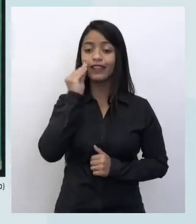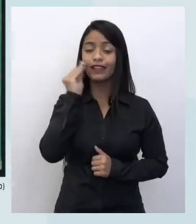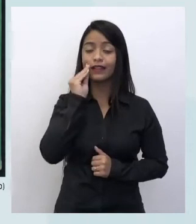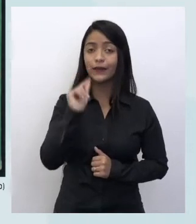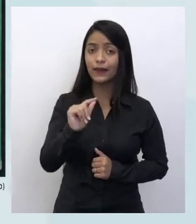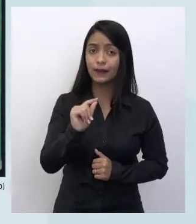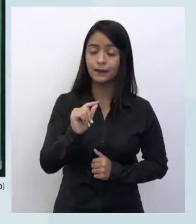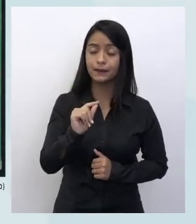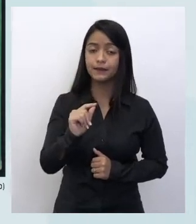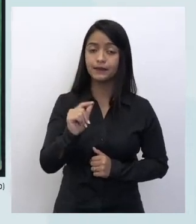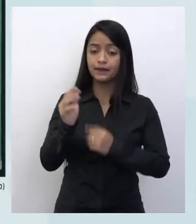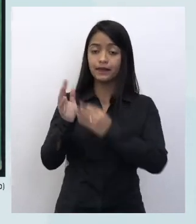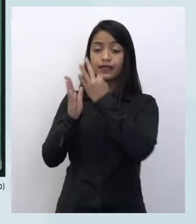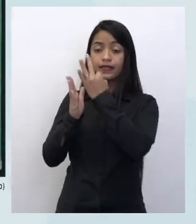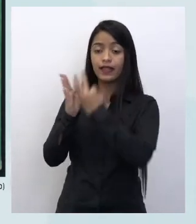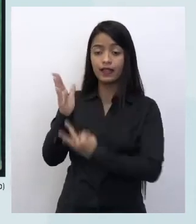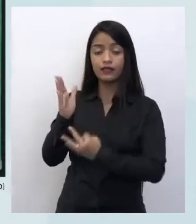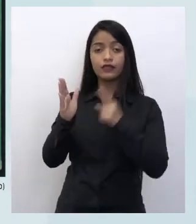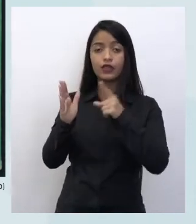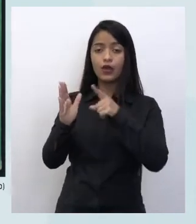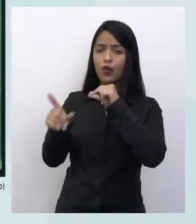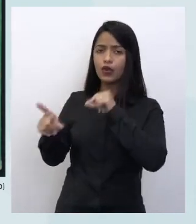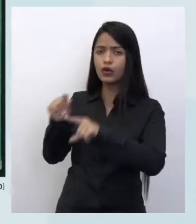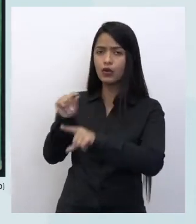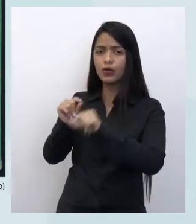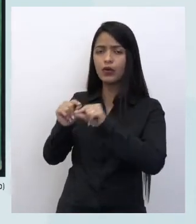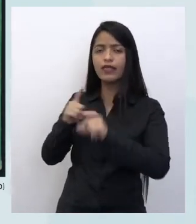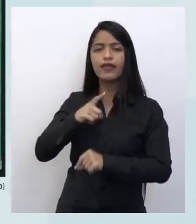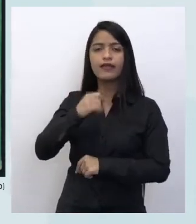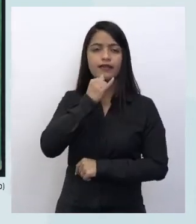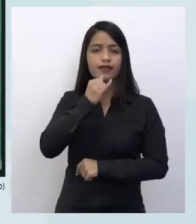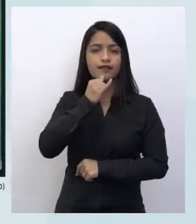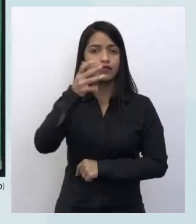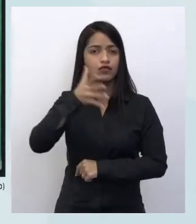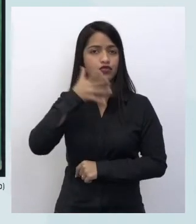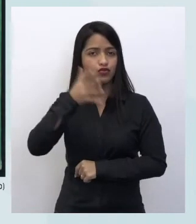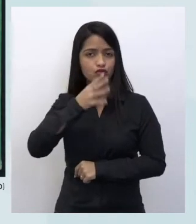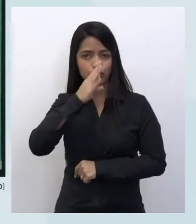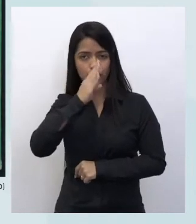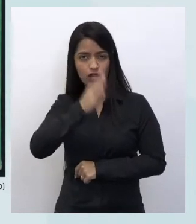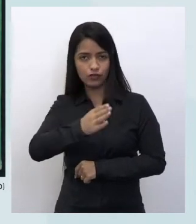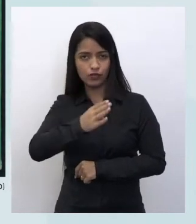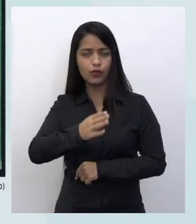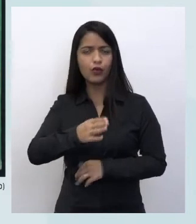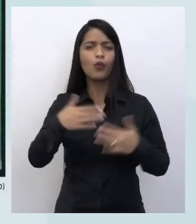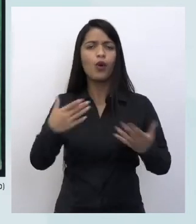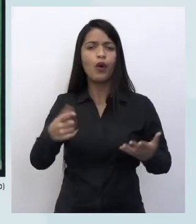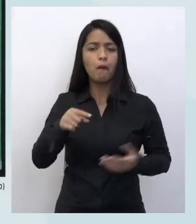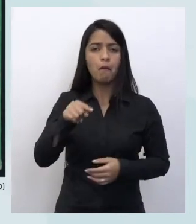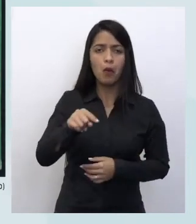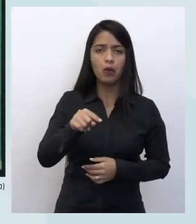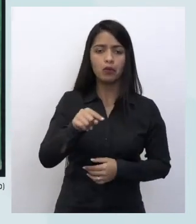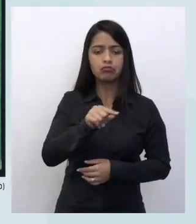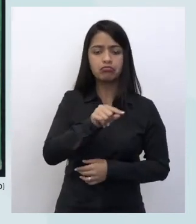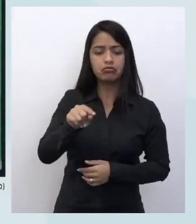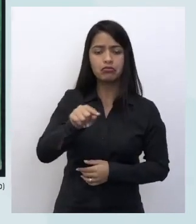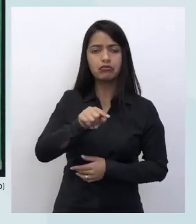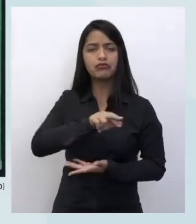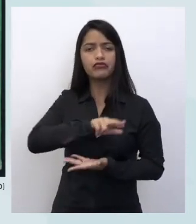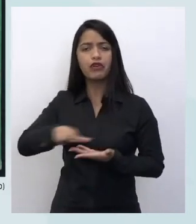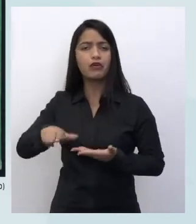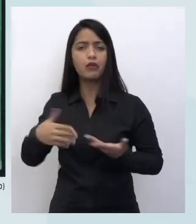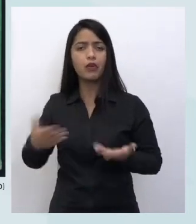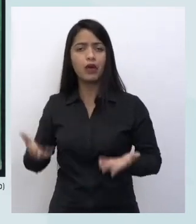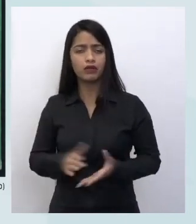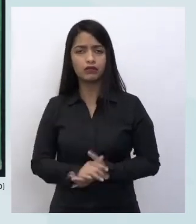texto exemplos de discurso direto aqui pra mim. Qual o sinal de pontuação que marca o discurso direto? Eu dá pra ver? Pelo